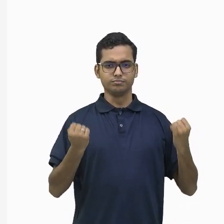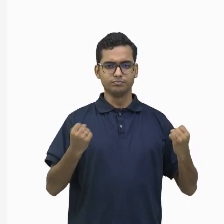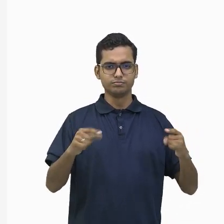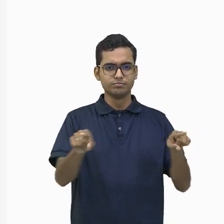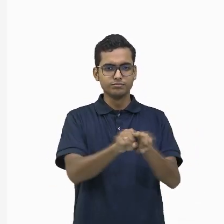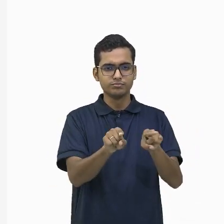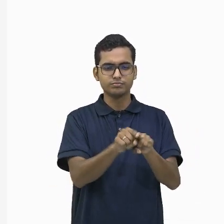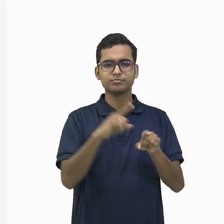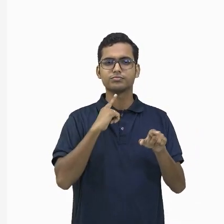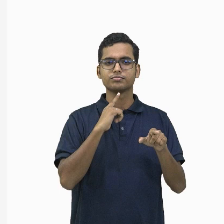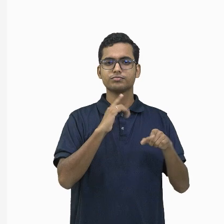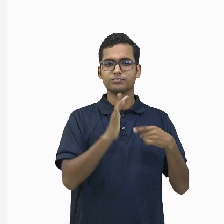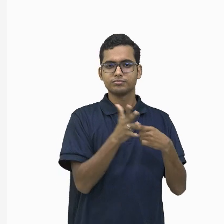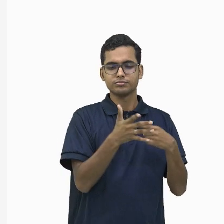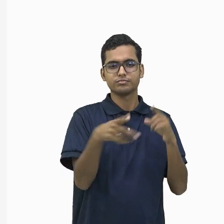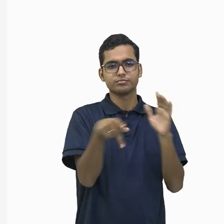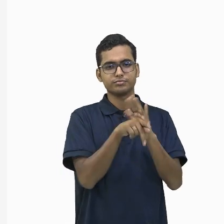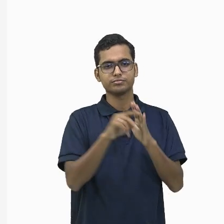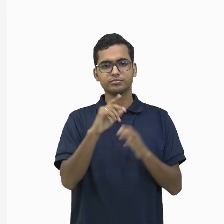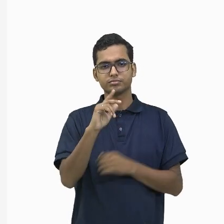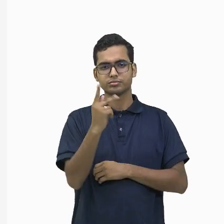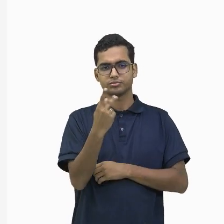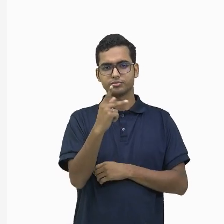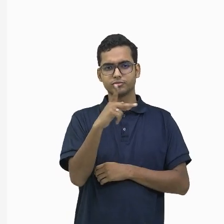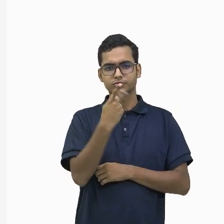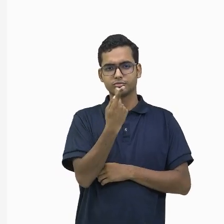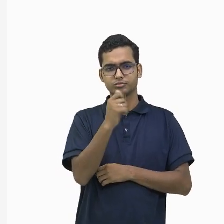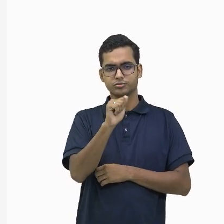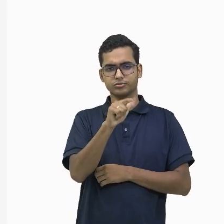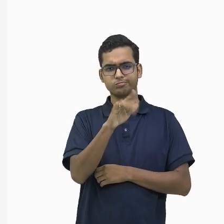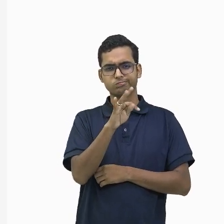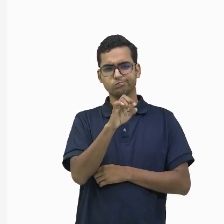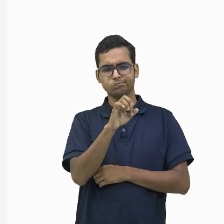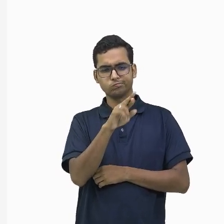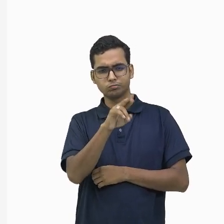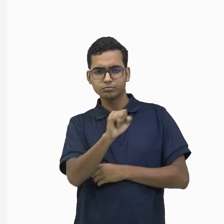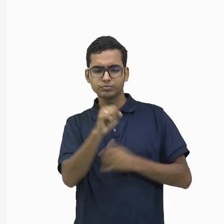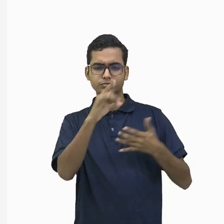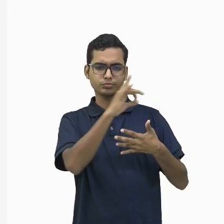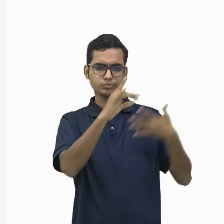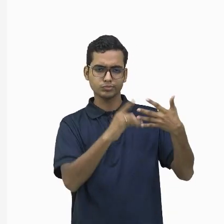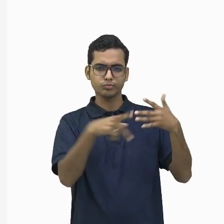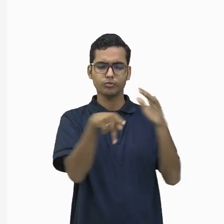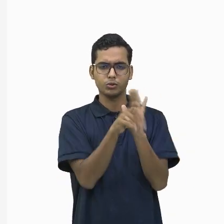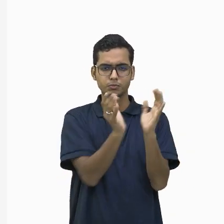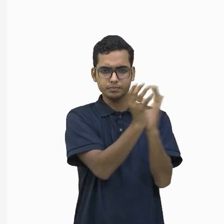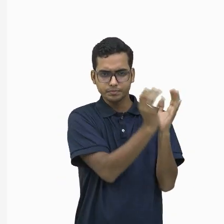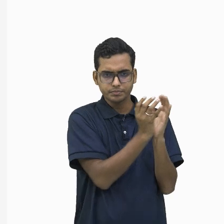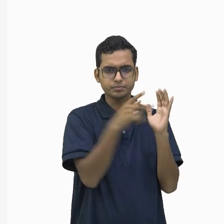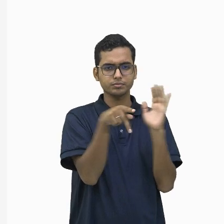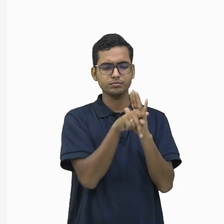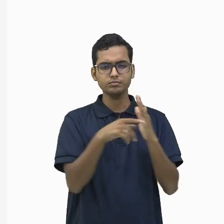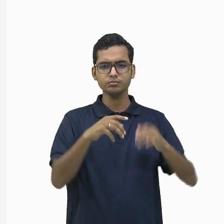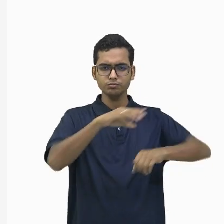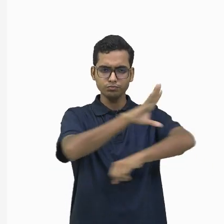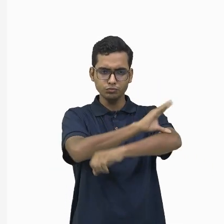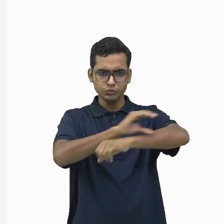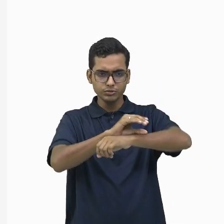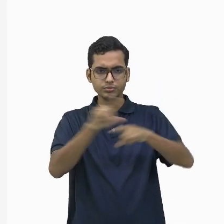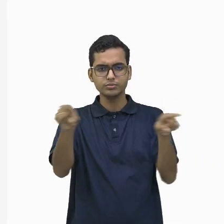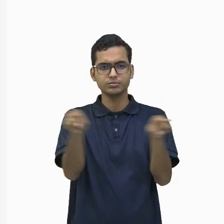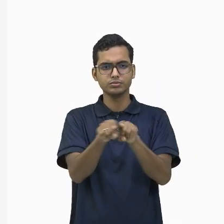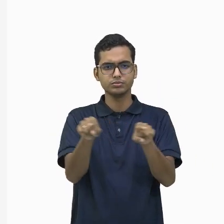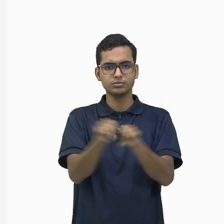as máquinas, que aí a gente tem uma máquina para cada agrupamento muscular, certo? Nós também vamos ter aí